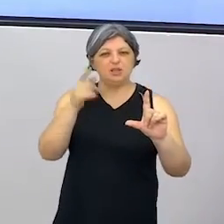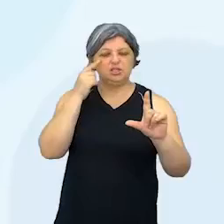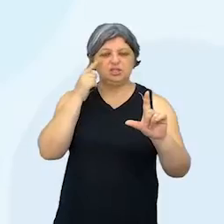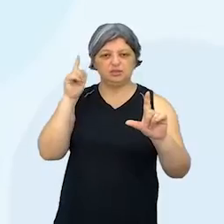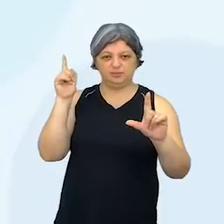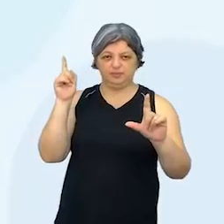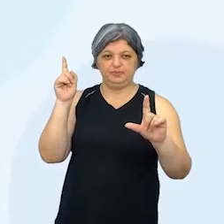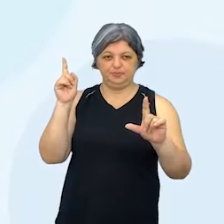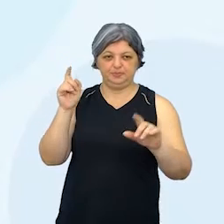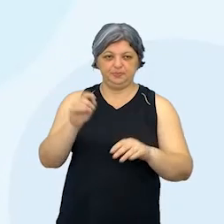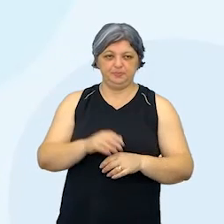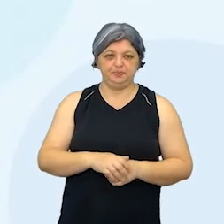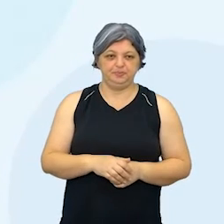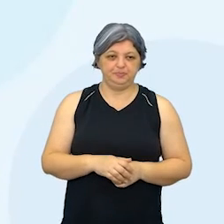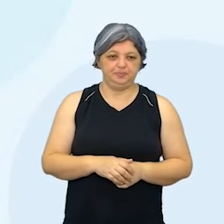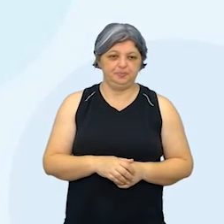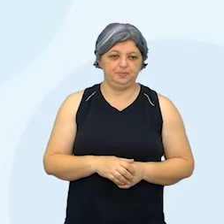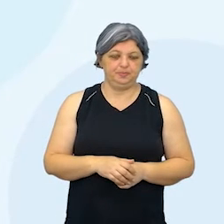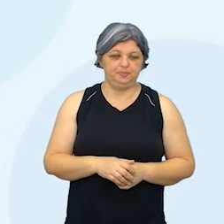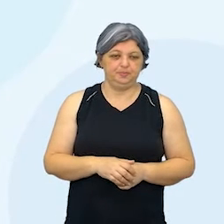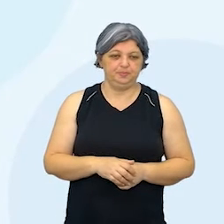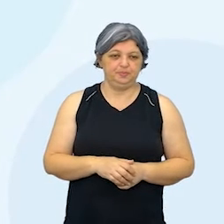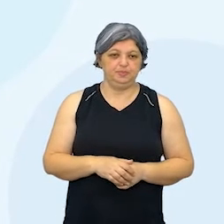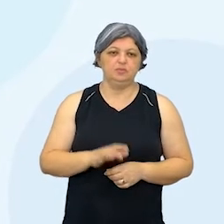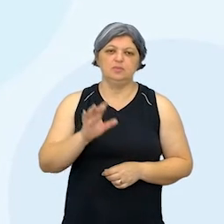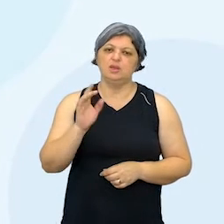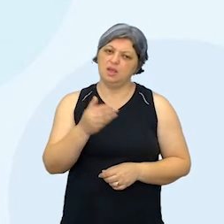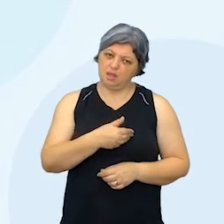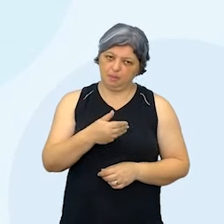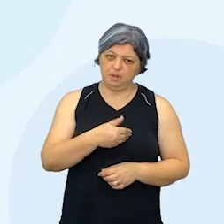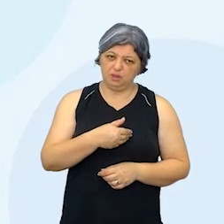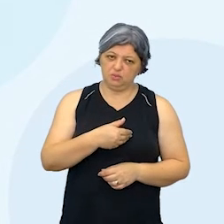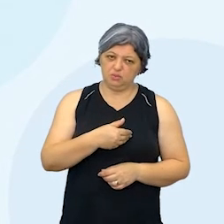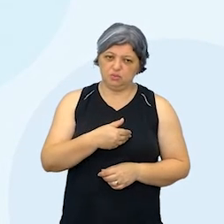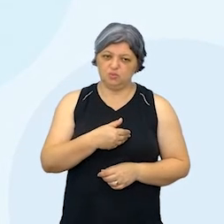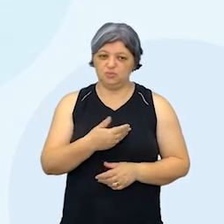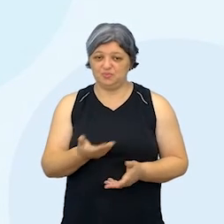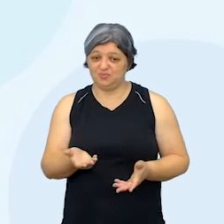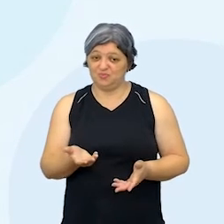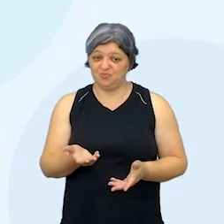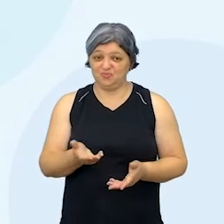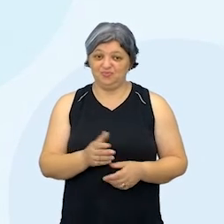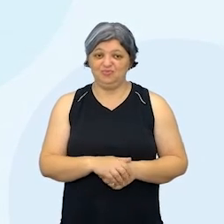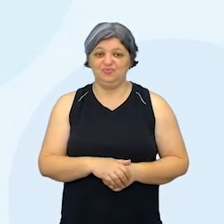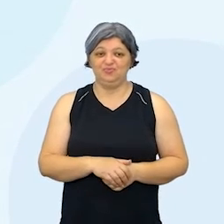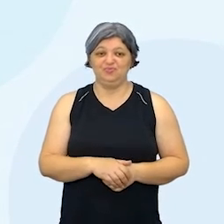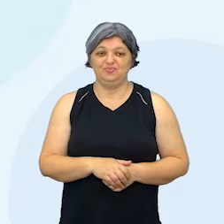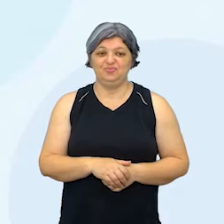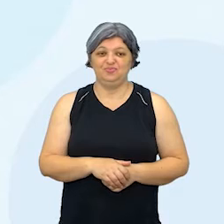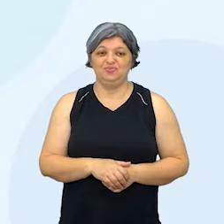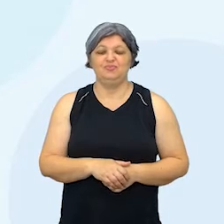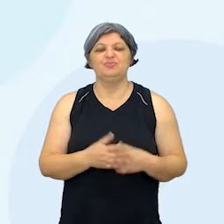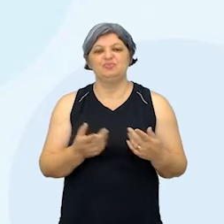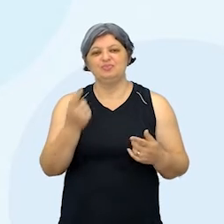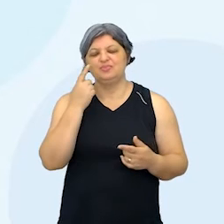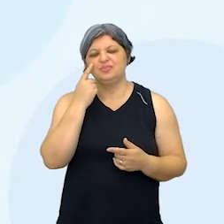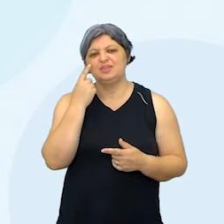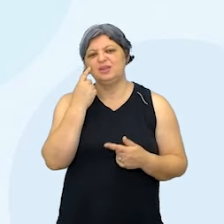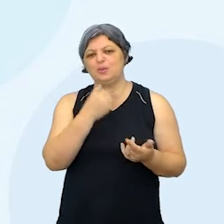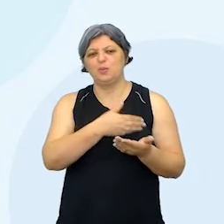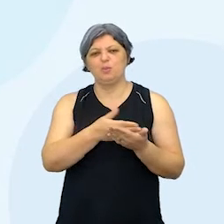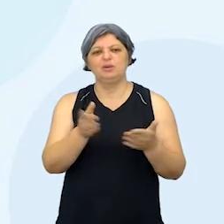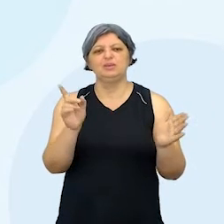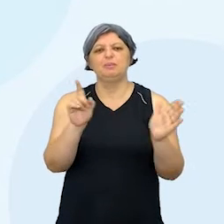já a imagem na tela, por favor? São amigos. São amigos. E aqui a gente já começa